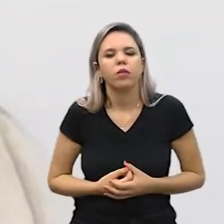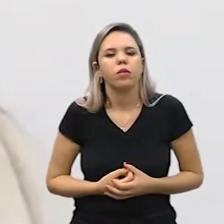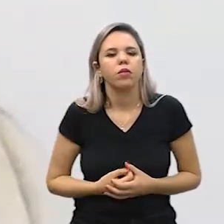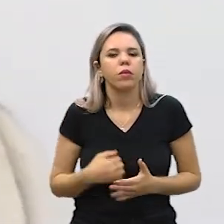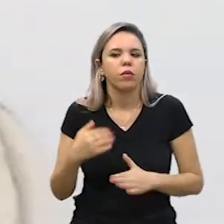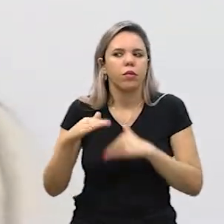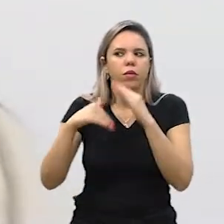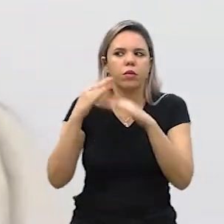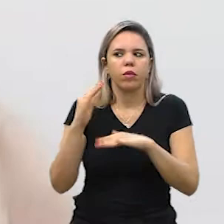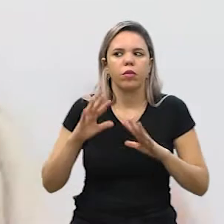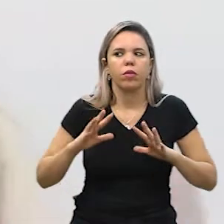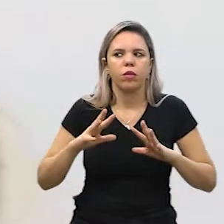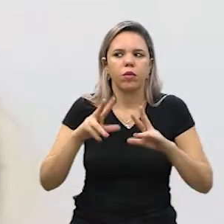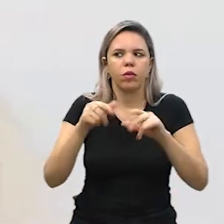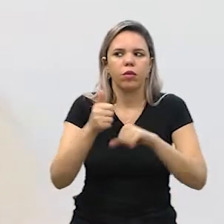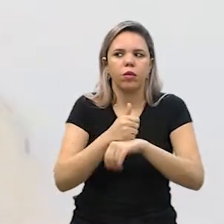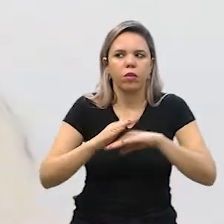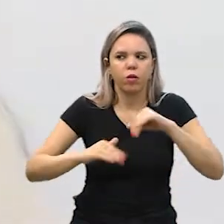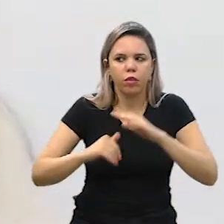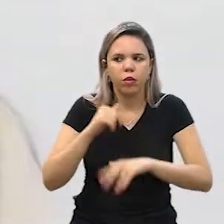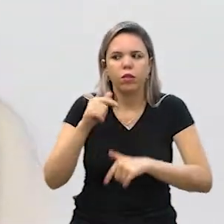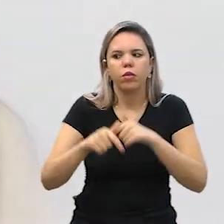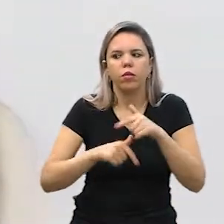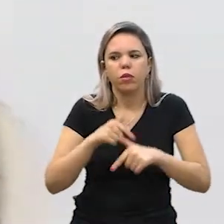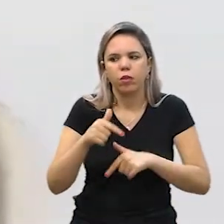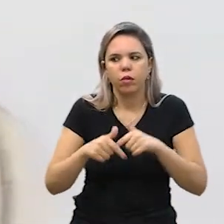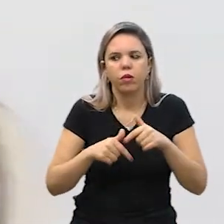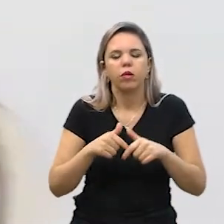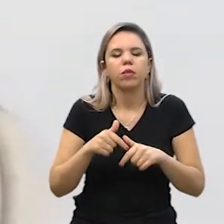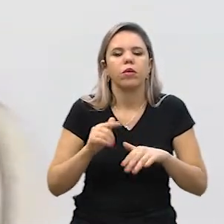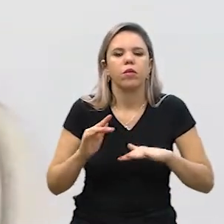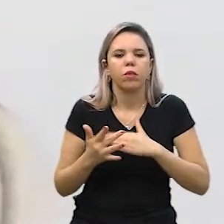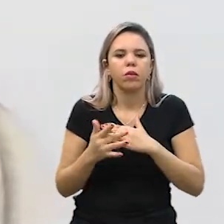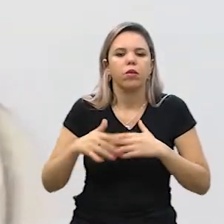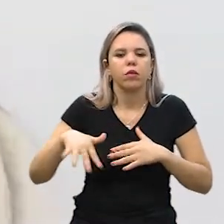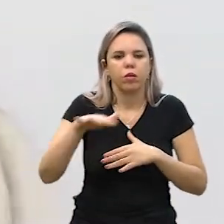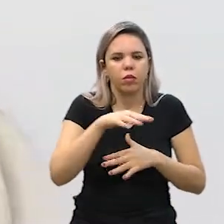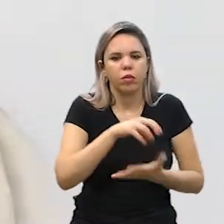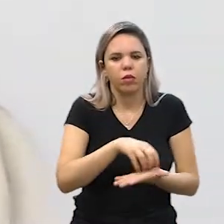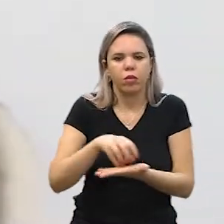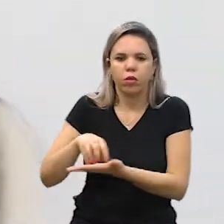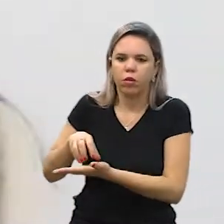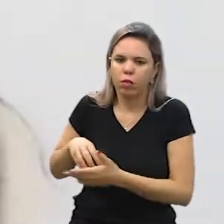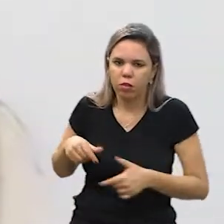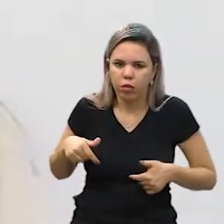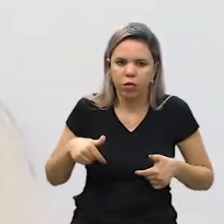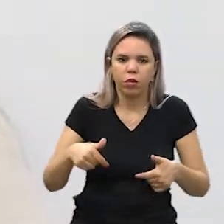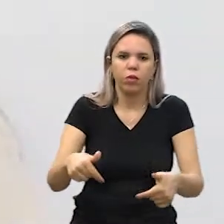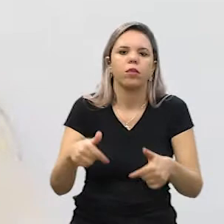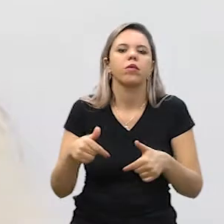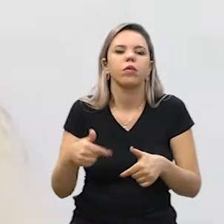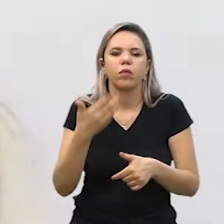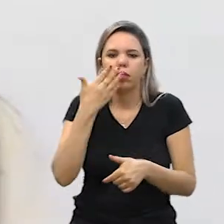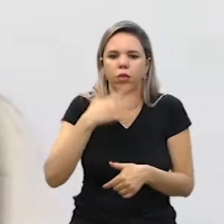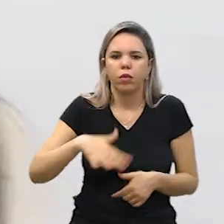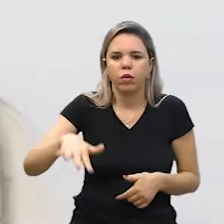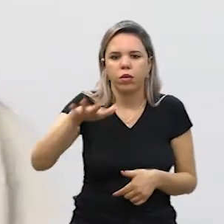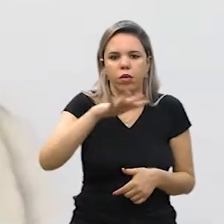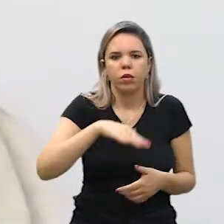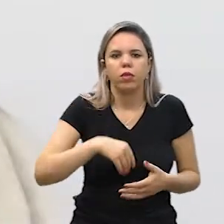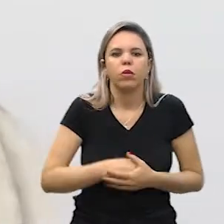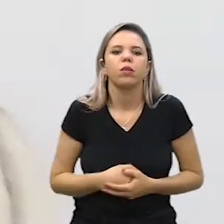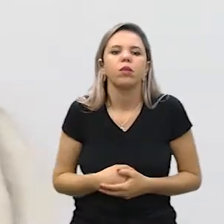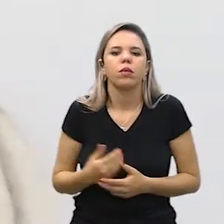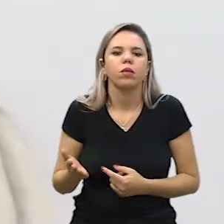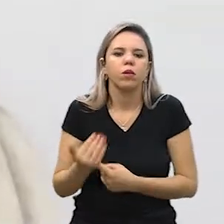o desenvolvimento de todos os profissionais que trabalham na rede, de todos os profissionais que trabalham atuando com essas crianças.